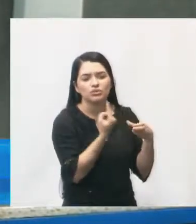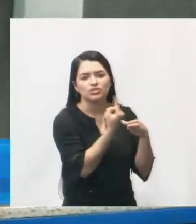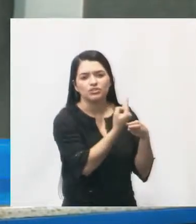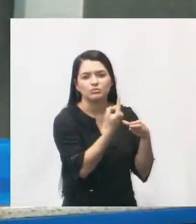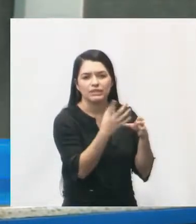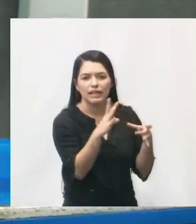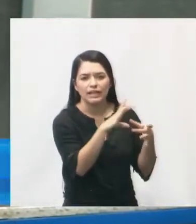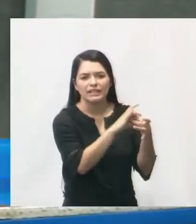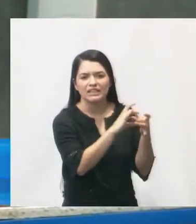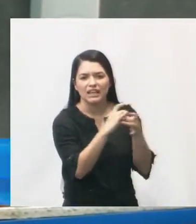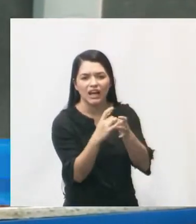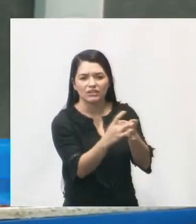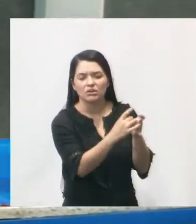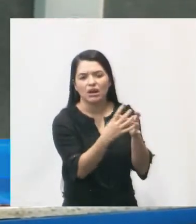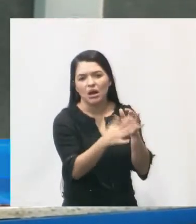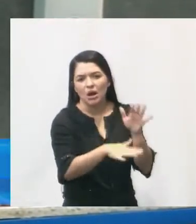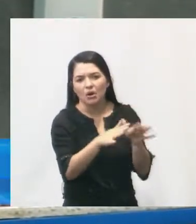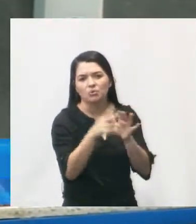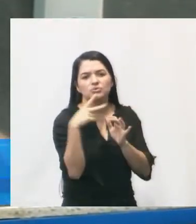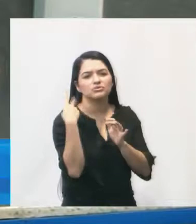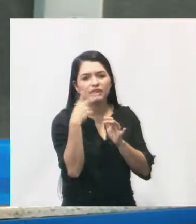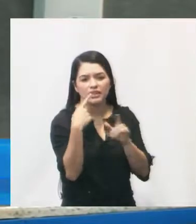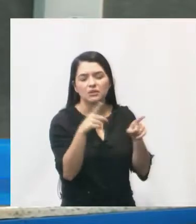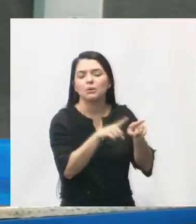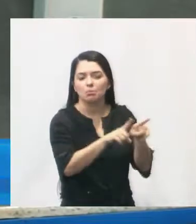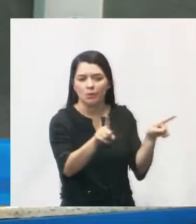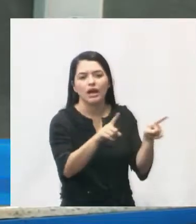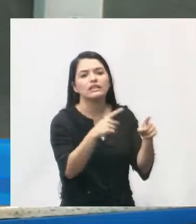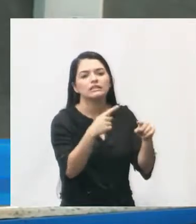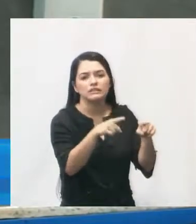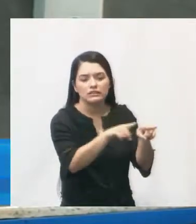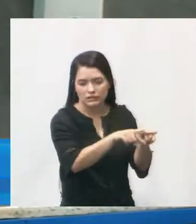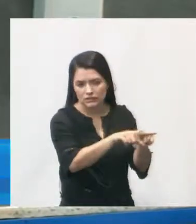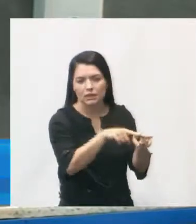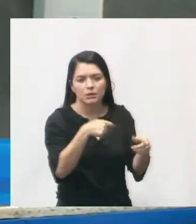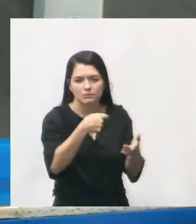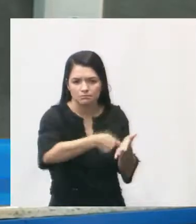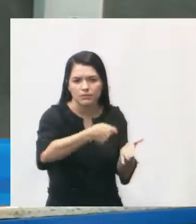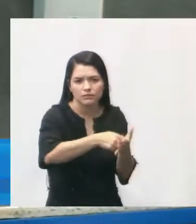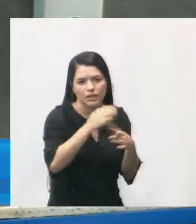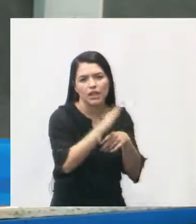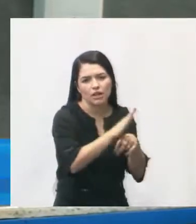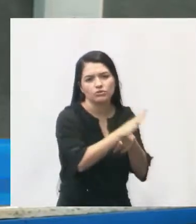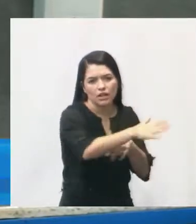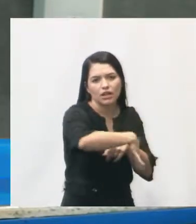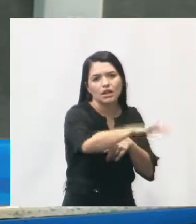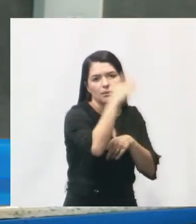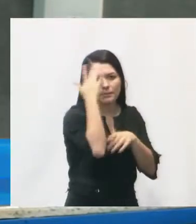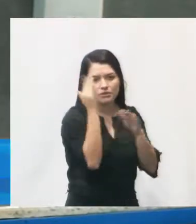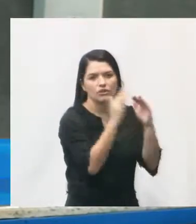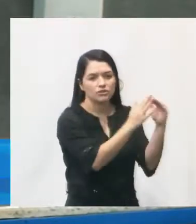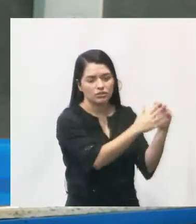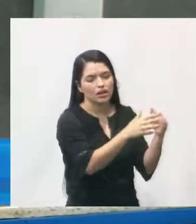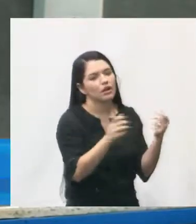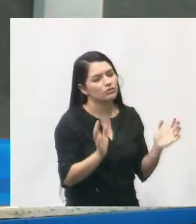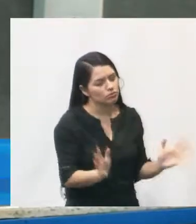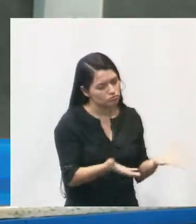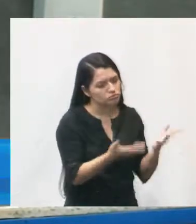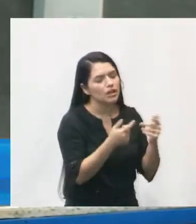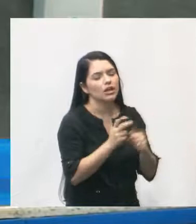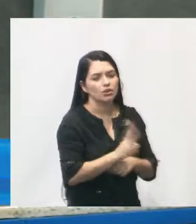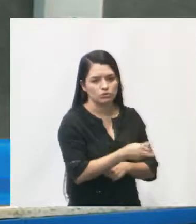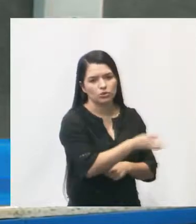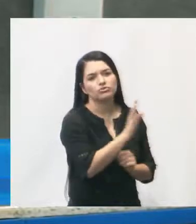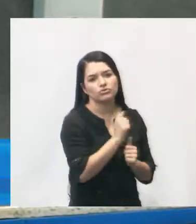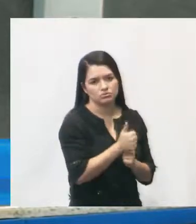a alguns vereadores, mas acima de tudo na defesa dos moradores de Taboazeiro. Continuem assim, que Deus abençoe